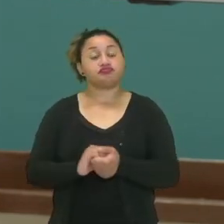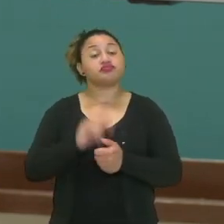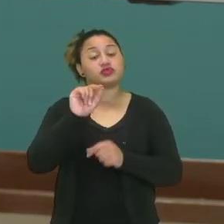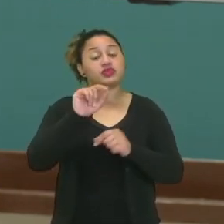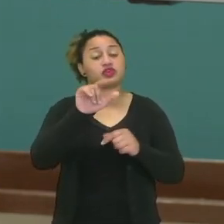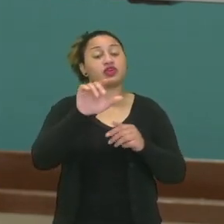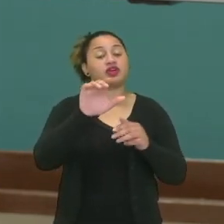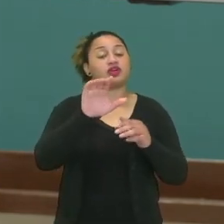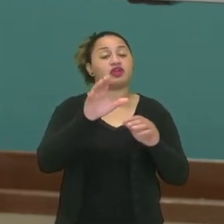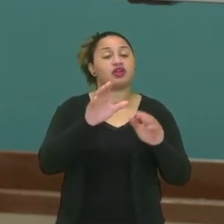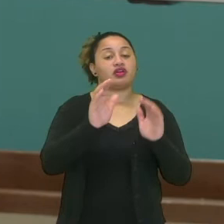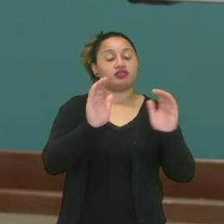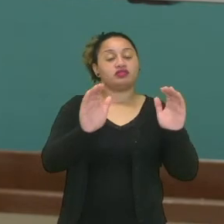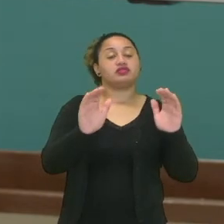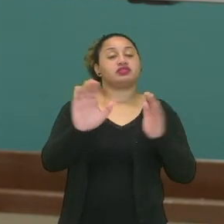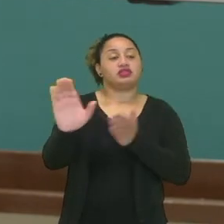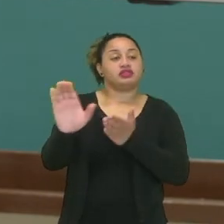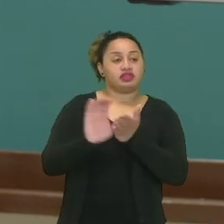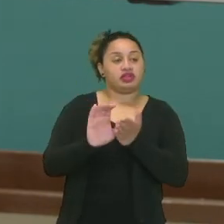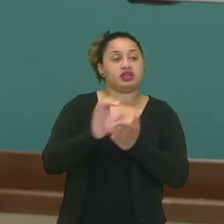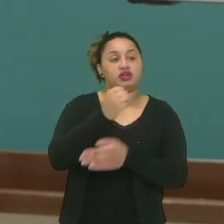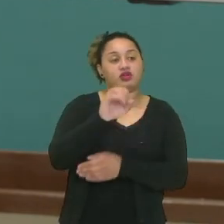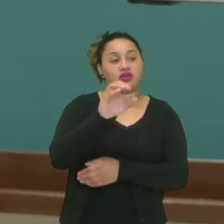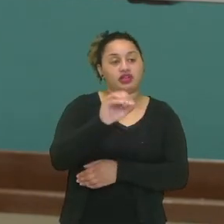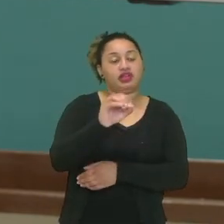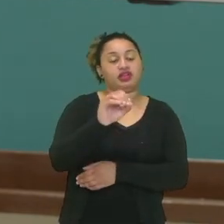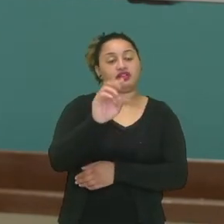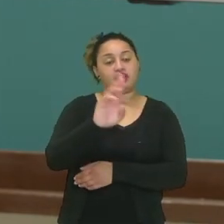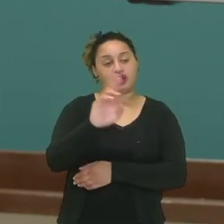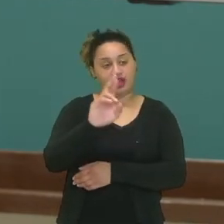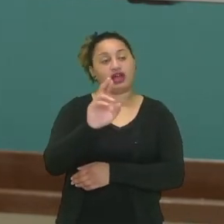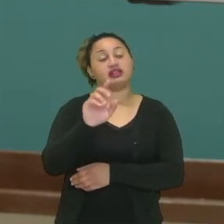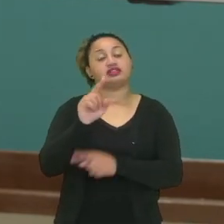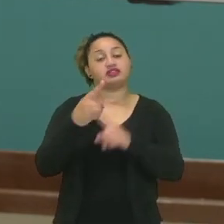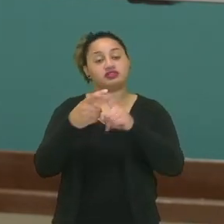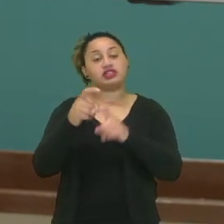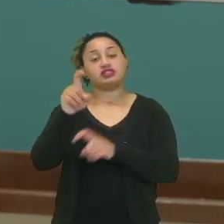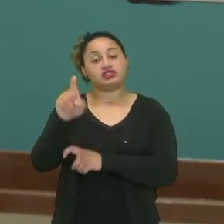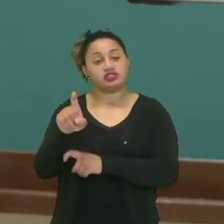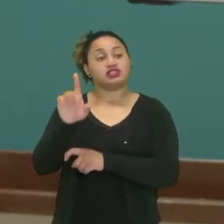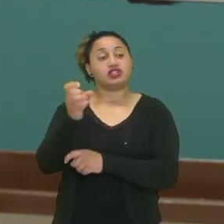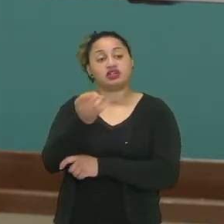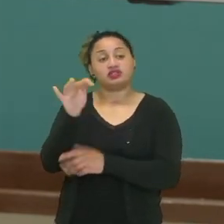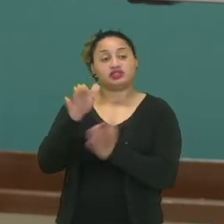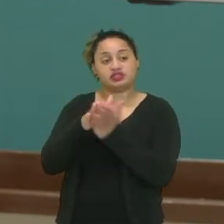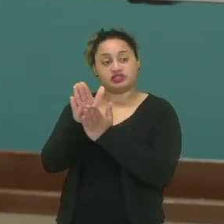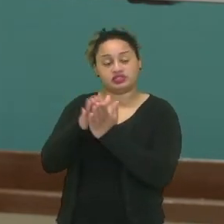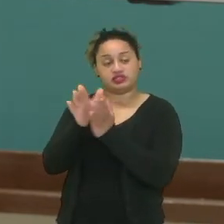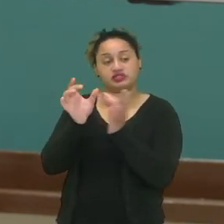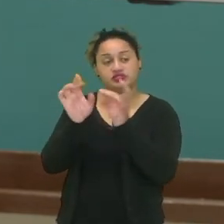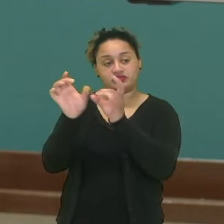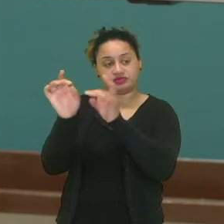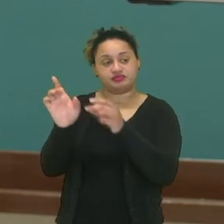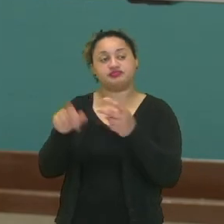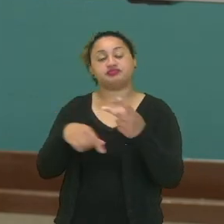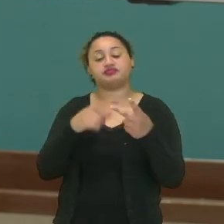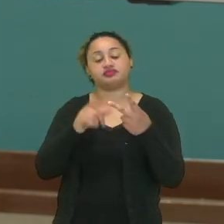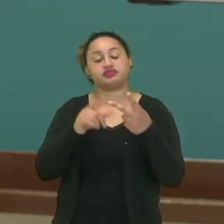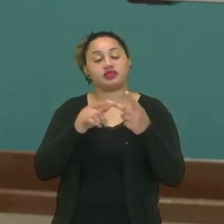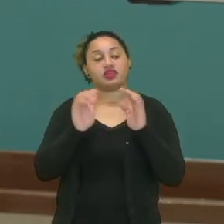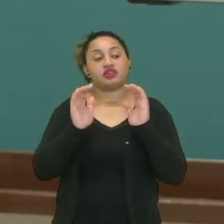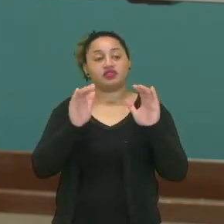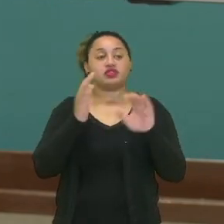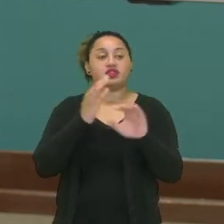era R$80 vezes o número de jaquetas que serão vendidas. A função custo que a gente já